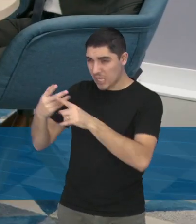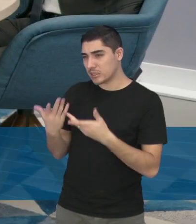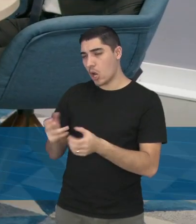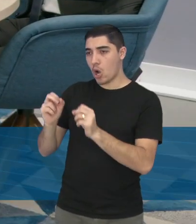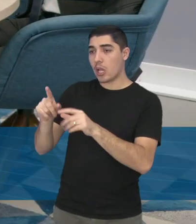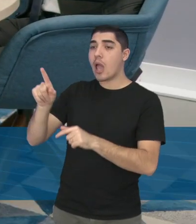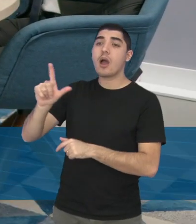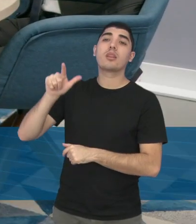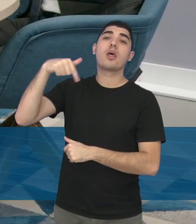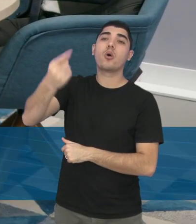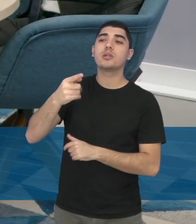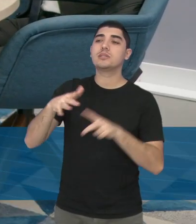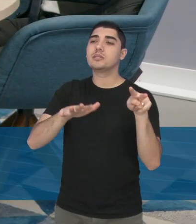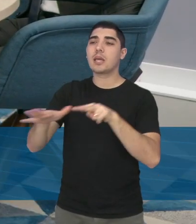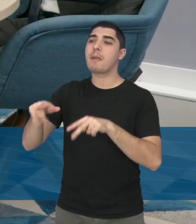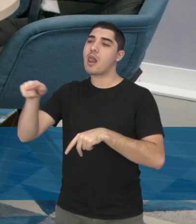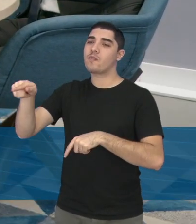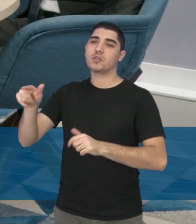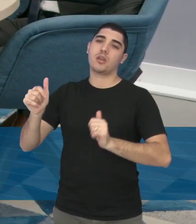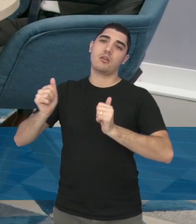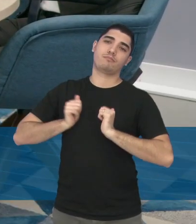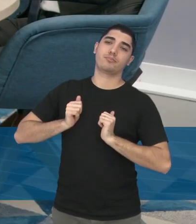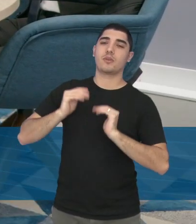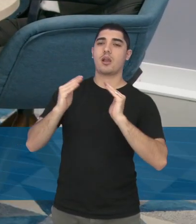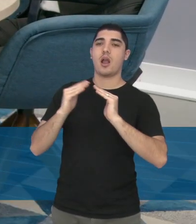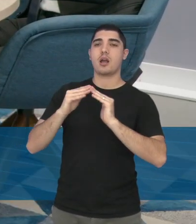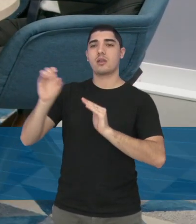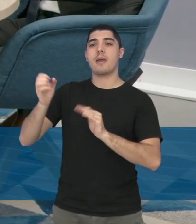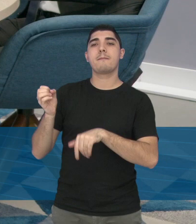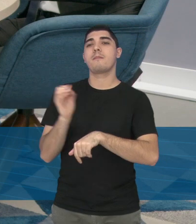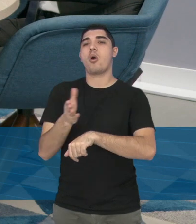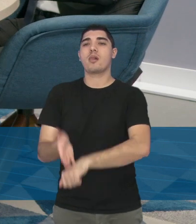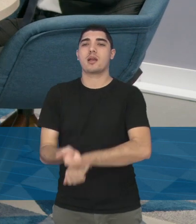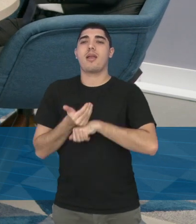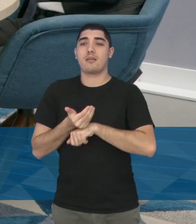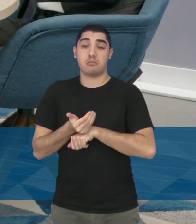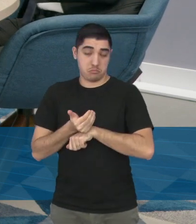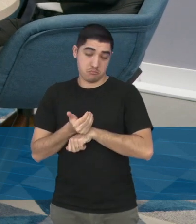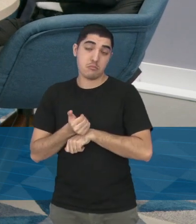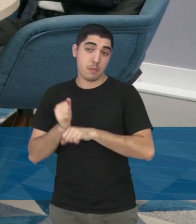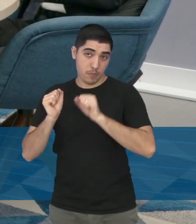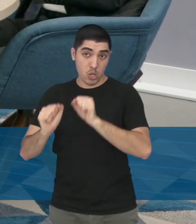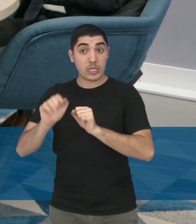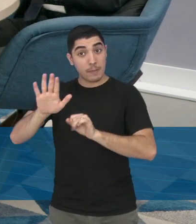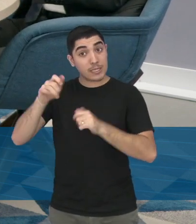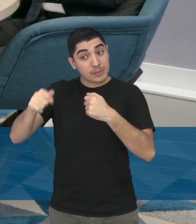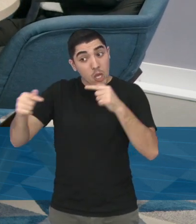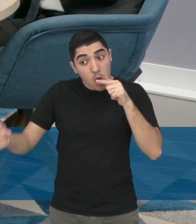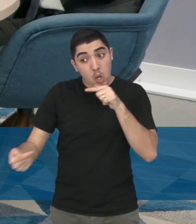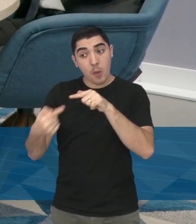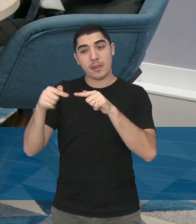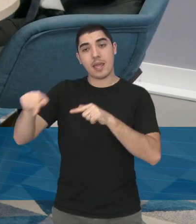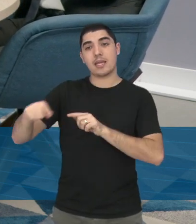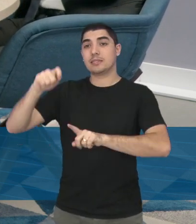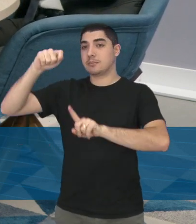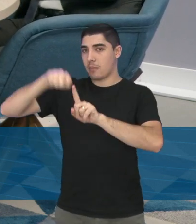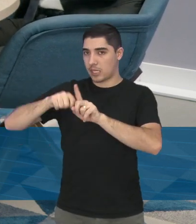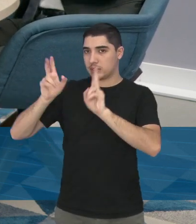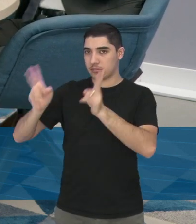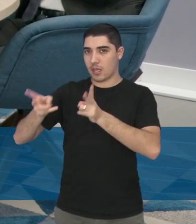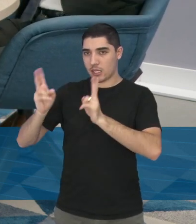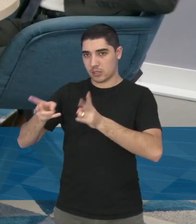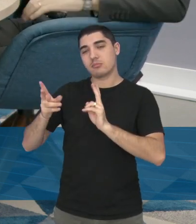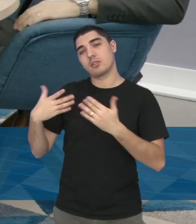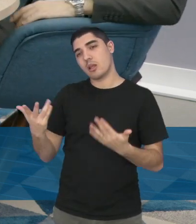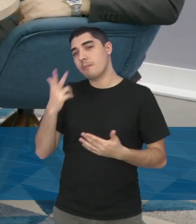seguinte, semana que vem a gente compensa isso, dá um descanso. É válido, só que tem que ser dentro do mês. Dentro do mês.